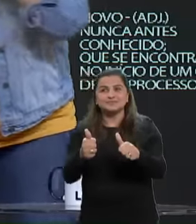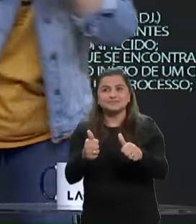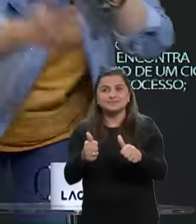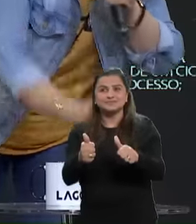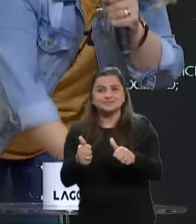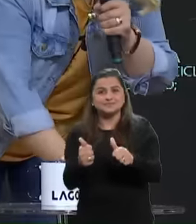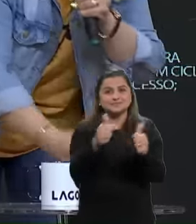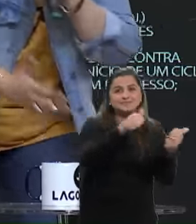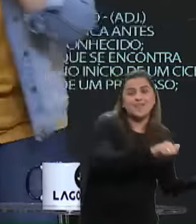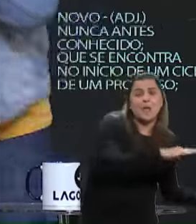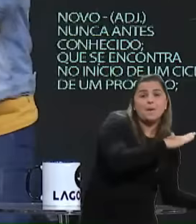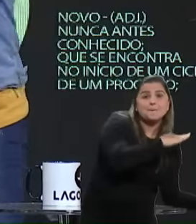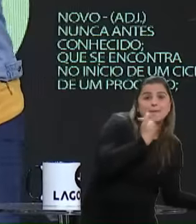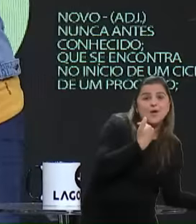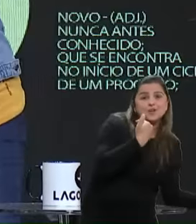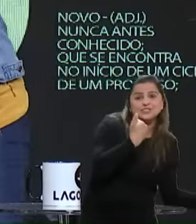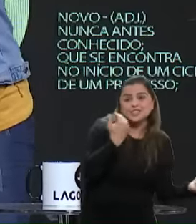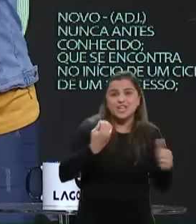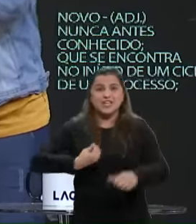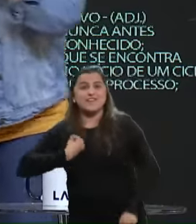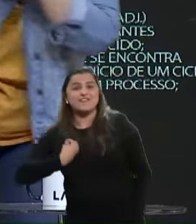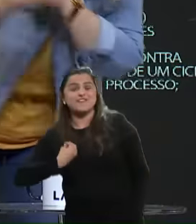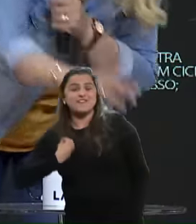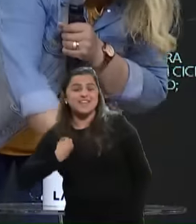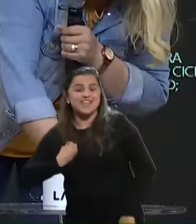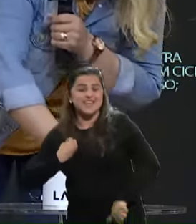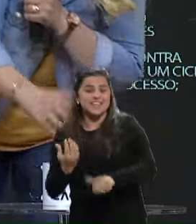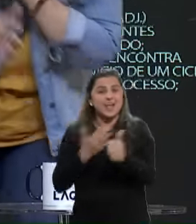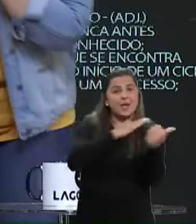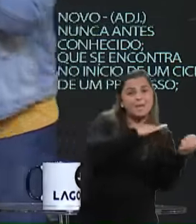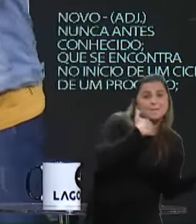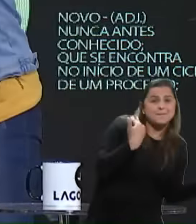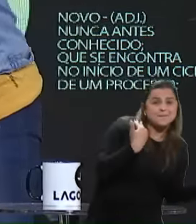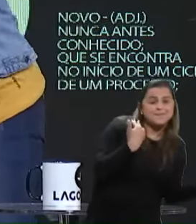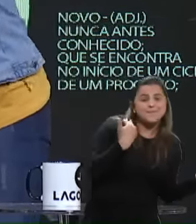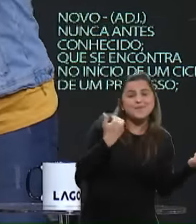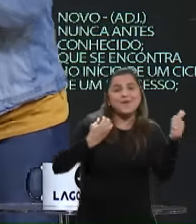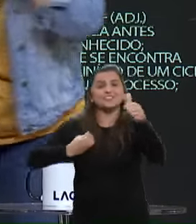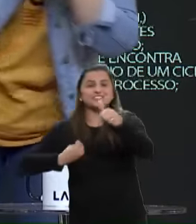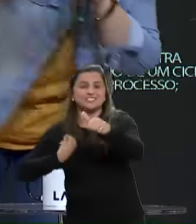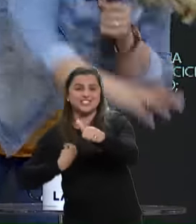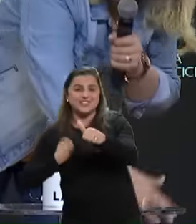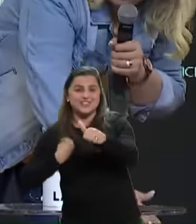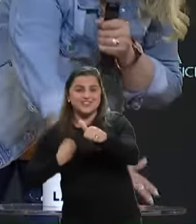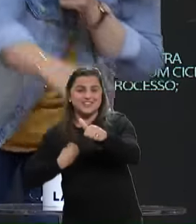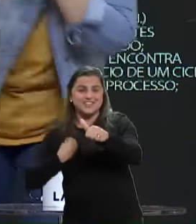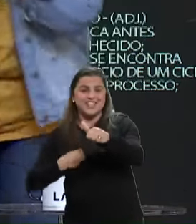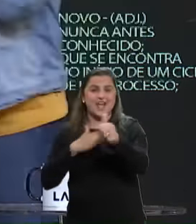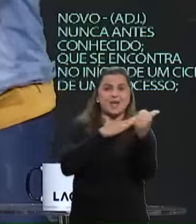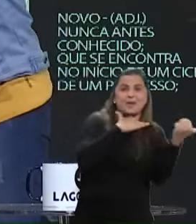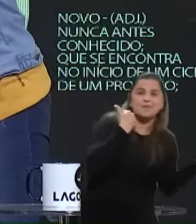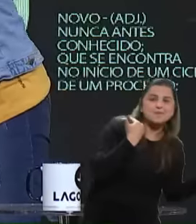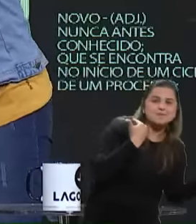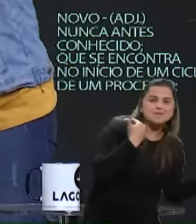Morte, vida. Morte, vida. Morte,